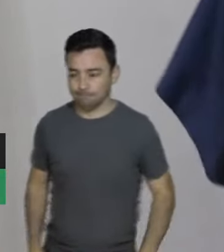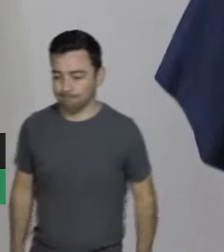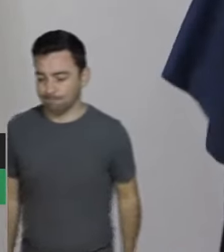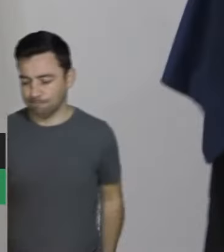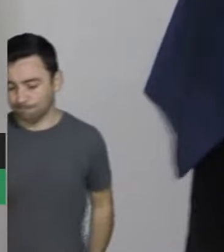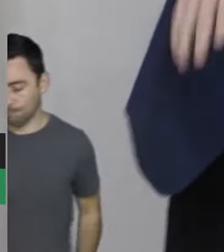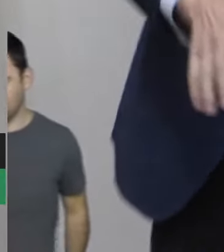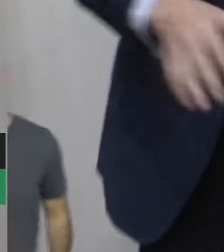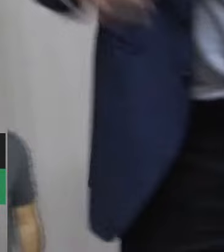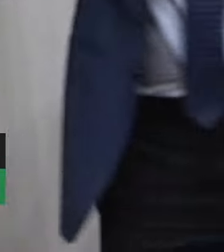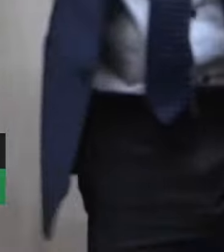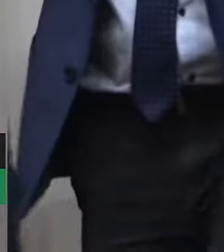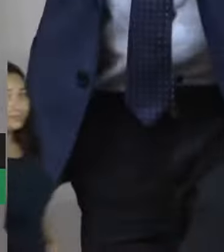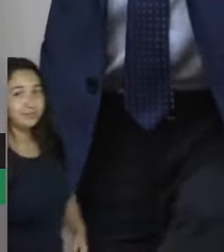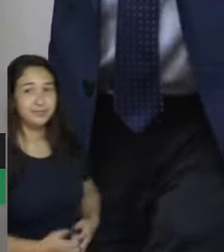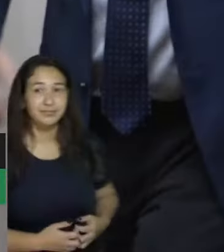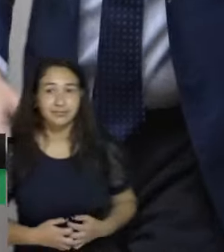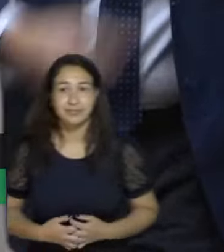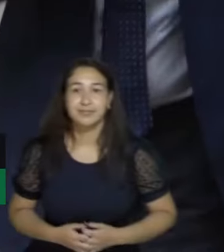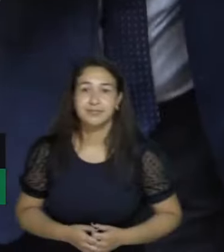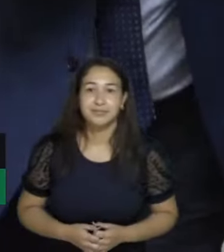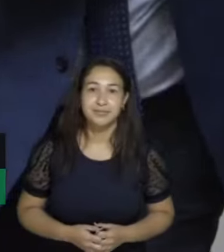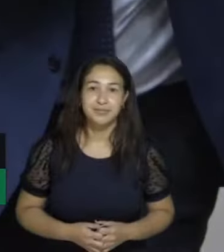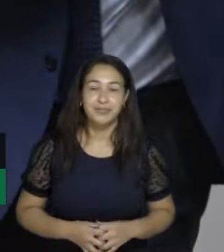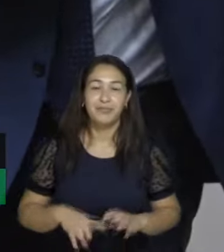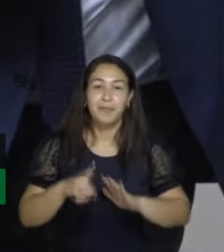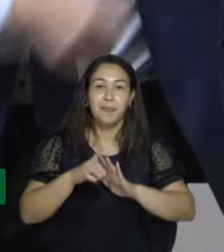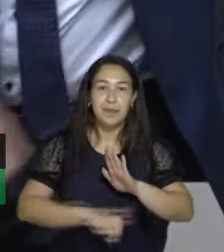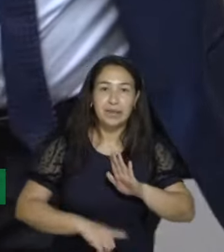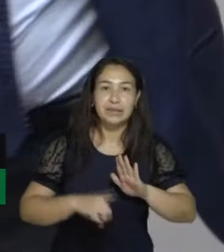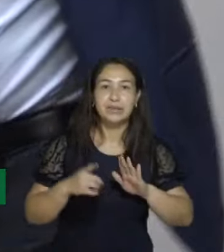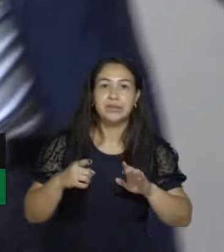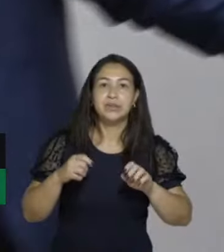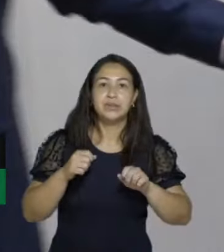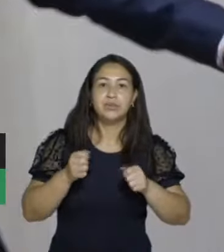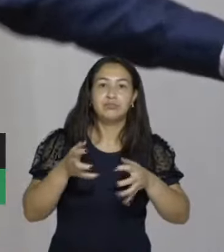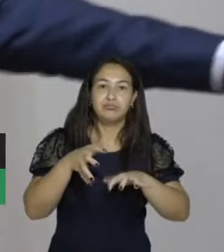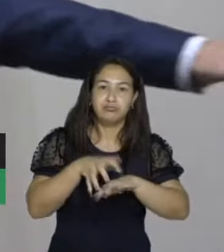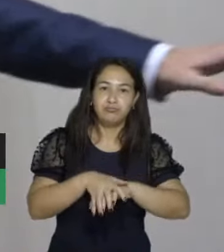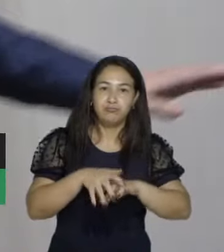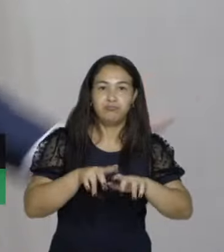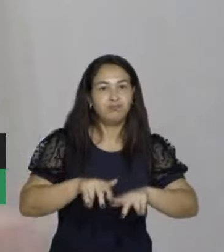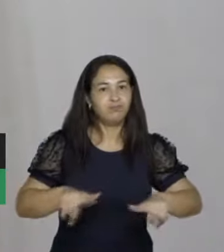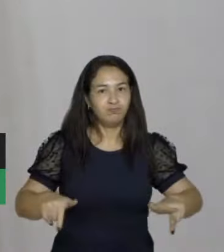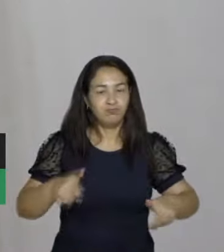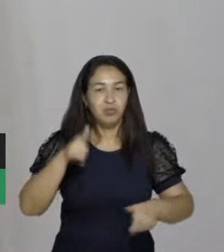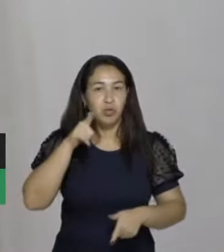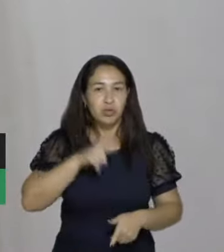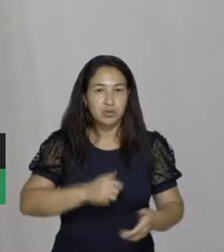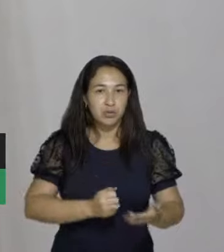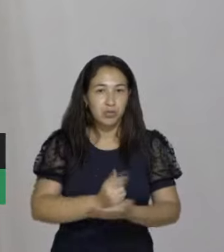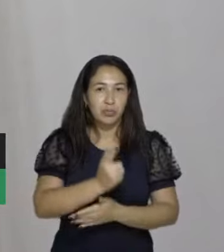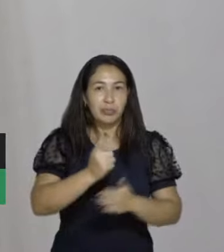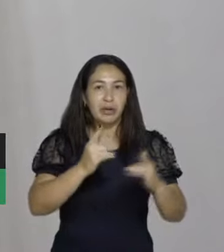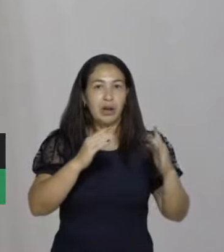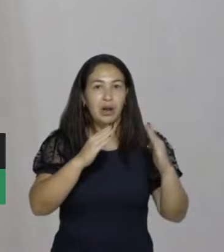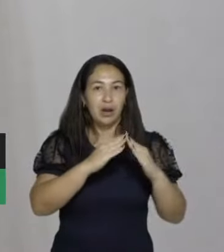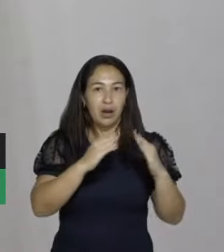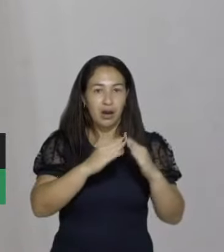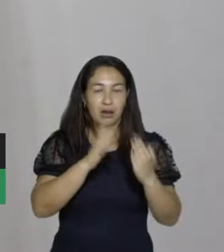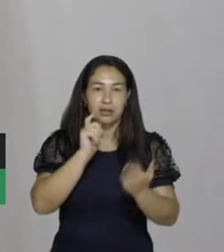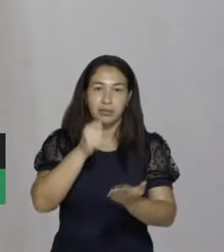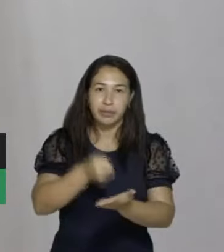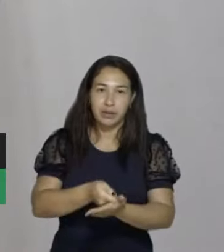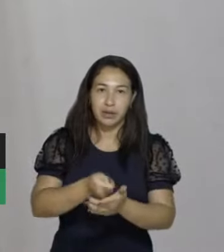direito à cidade a dificuldade que hoje os jovens encontram de acessar e de adquirir um imóvel de pagar os aluguéis que